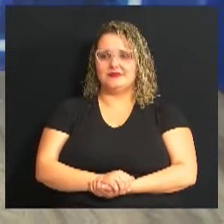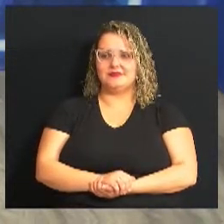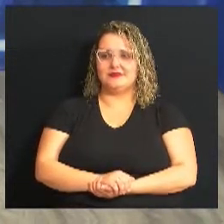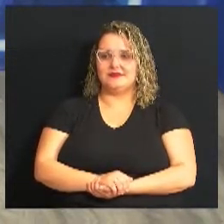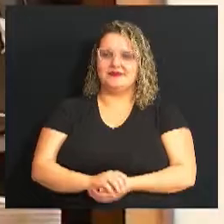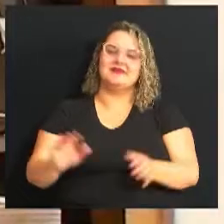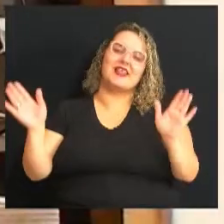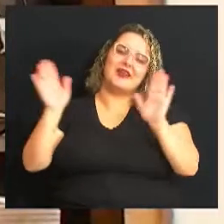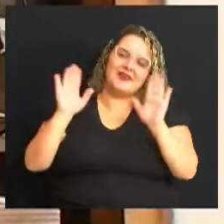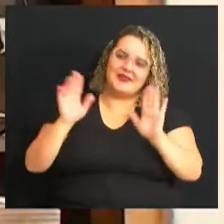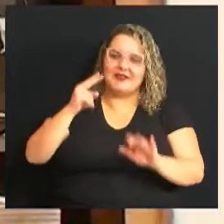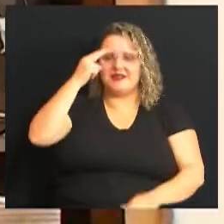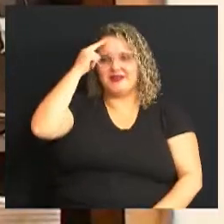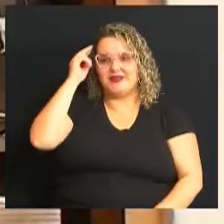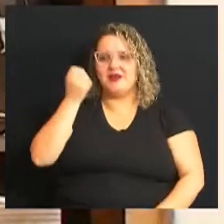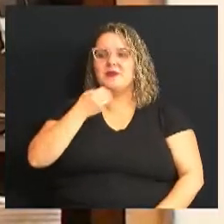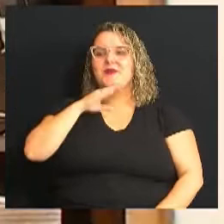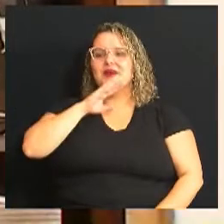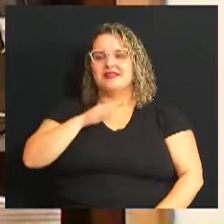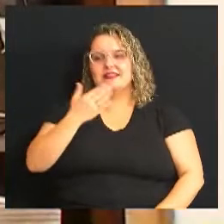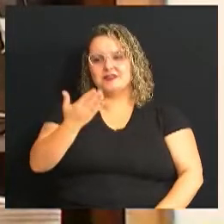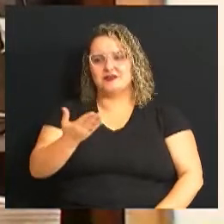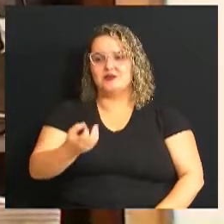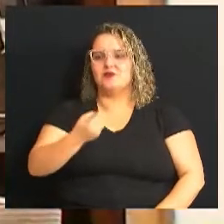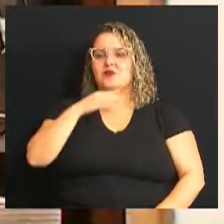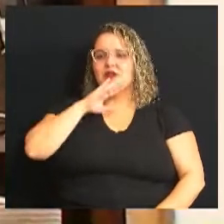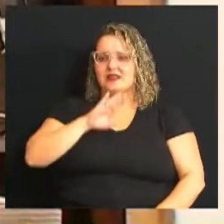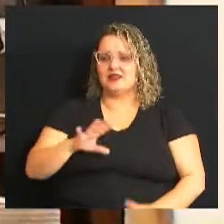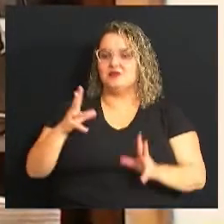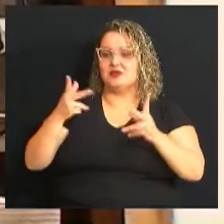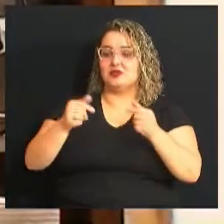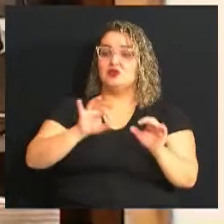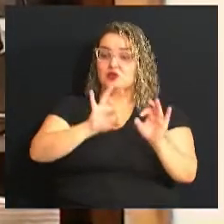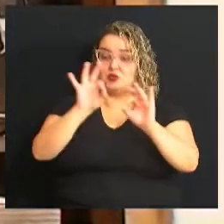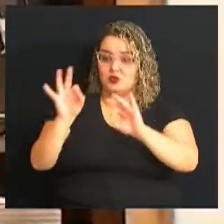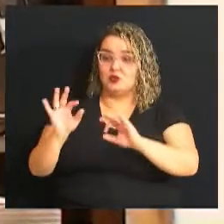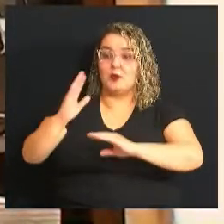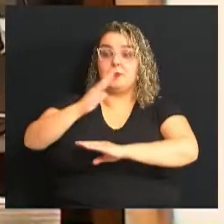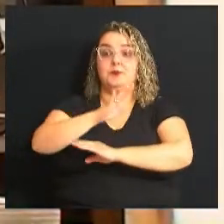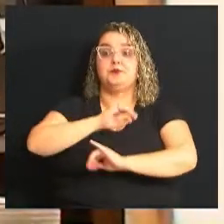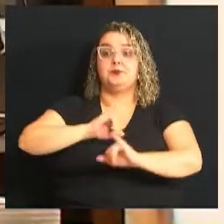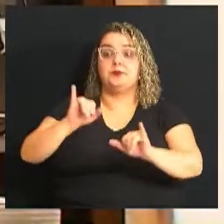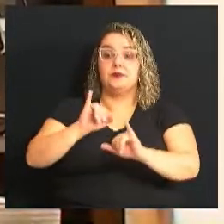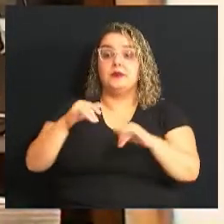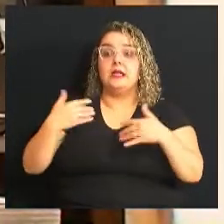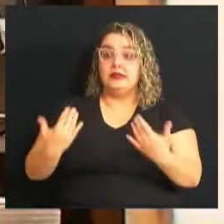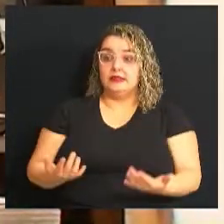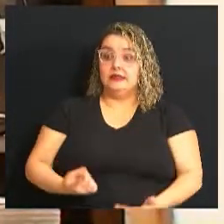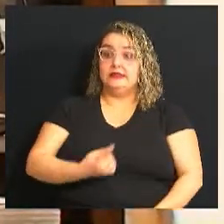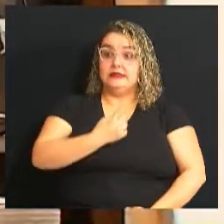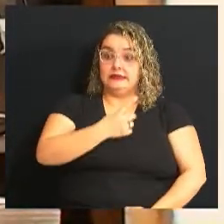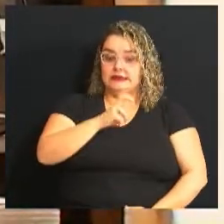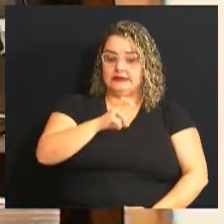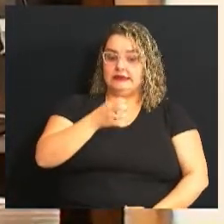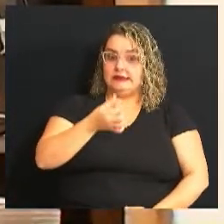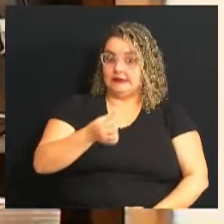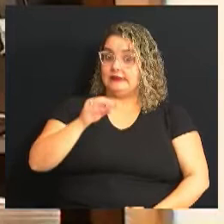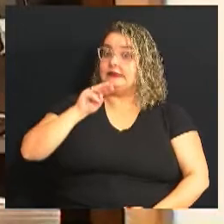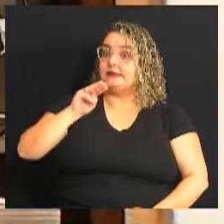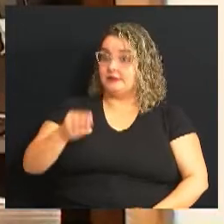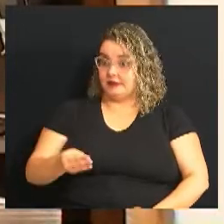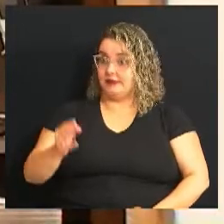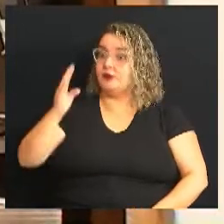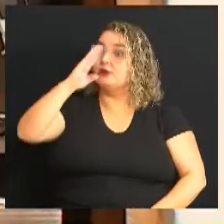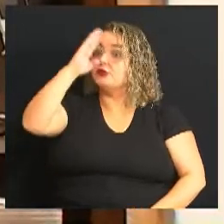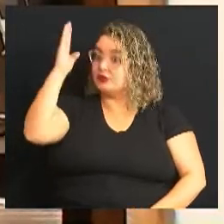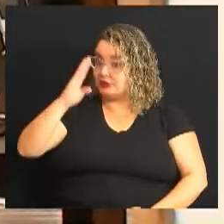Olá, Gabriel. Boa tarde para você, boa tarde para todos que acompanham a gente aqui pelo Câmara Notícia. 156 milhões de brasileiros,